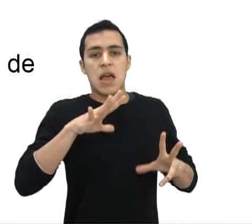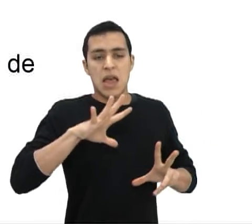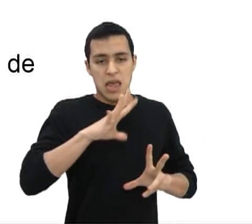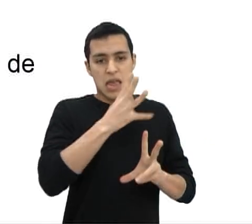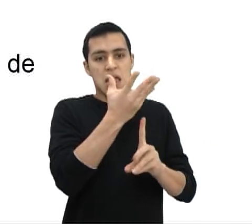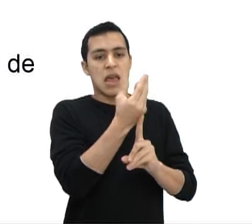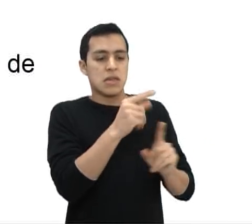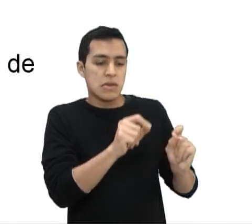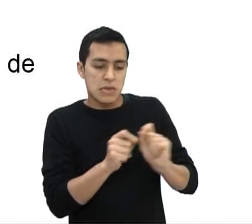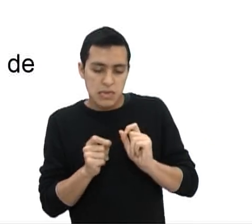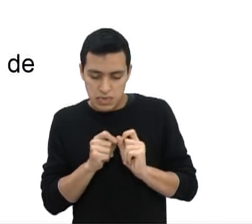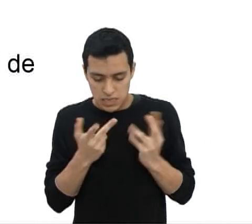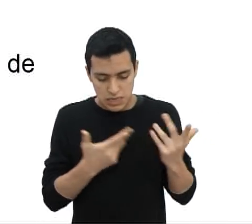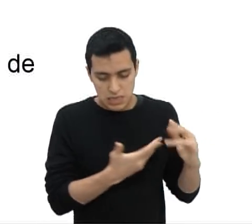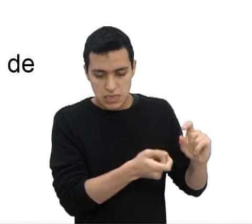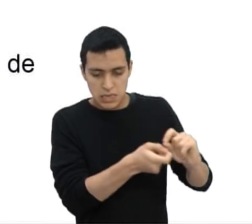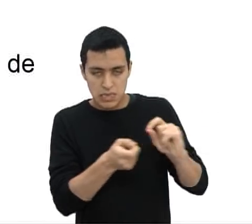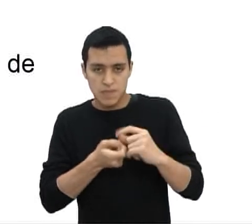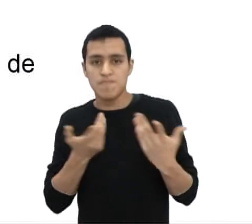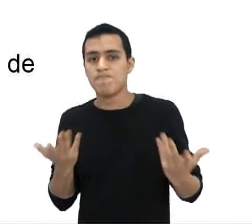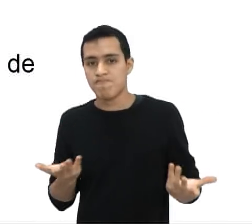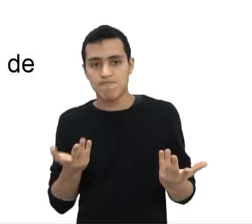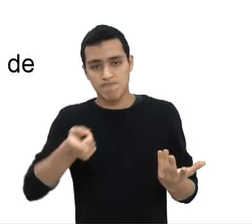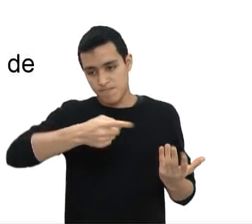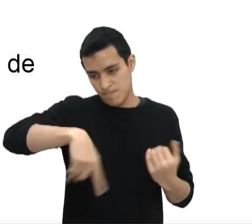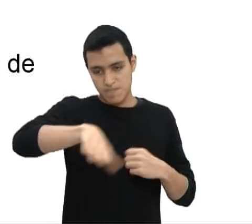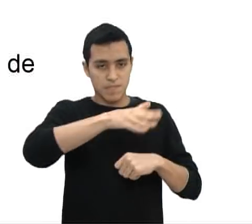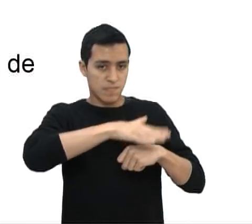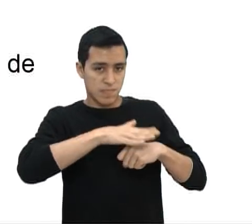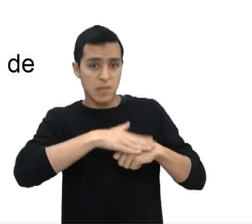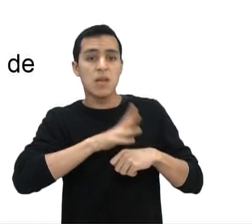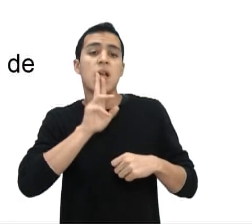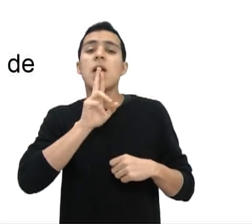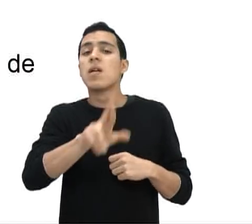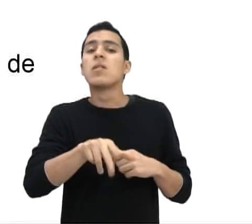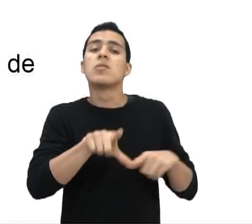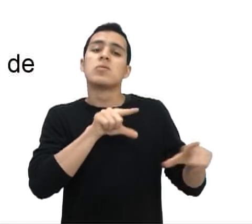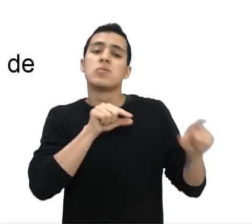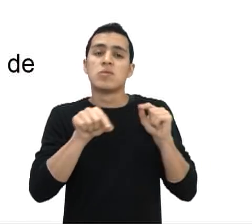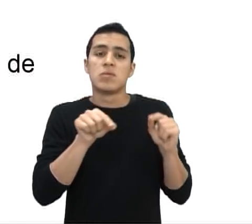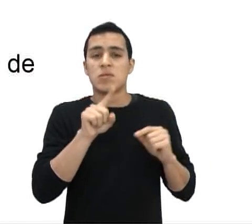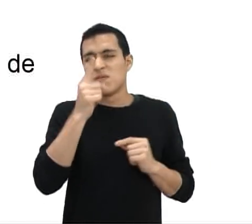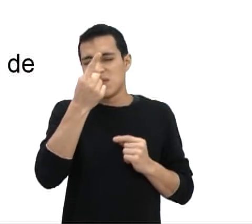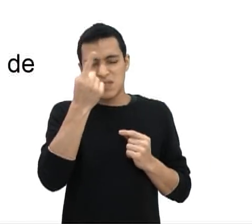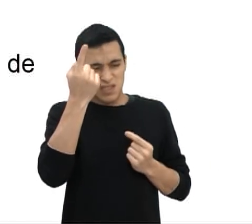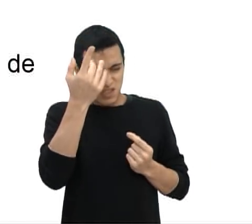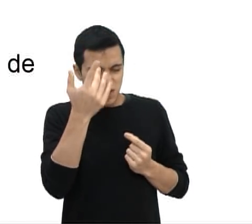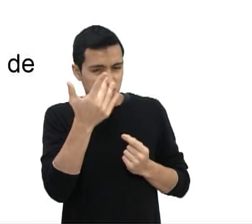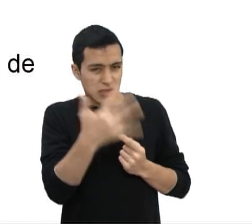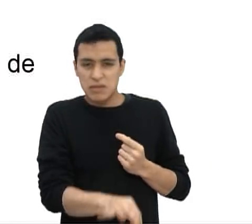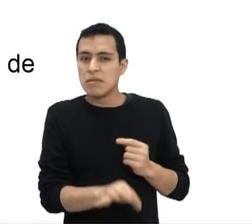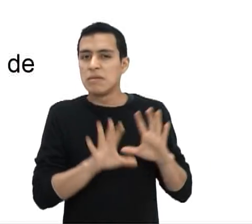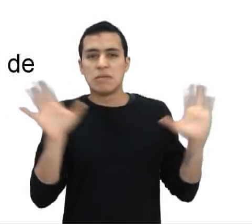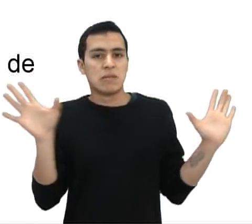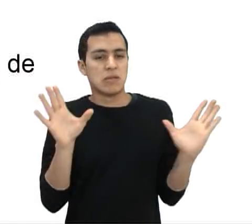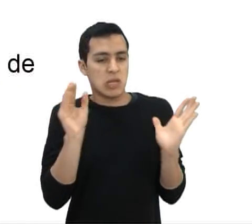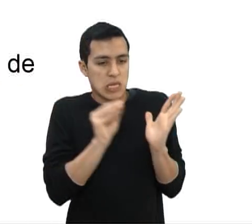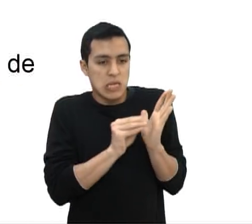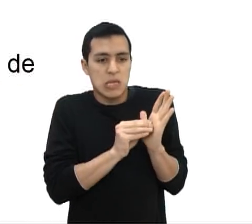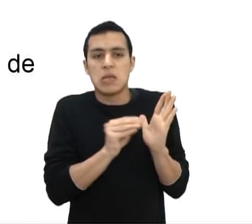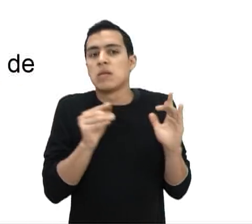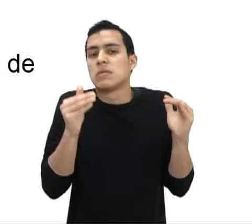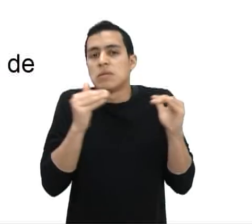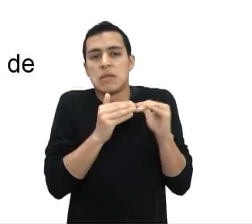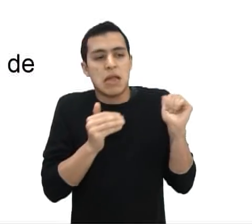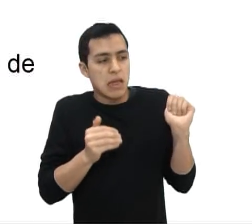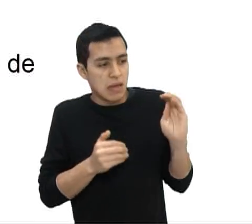obras artesanais, né, de arte artesanais. Então, vocês, na hora de fazer a resposta, escolham uma das alternativas apenas e coloquem o que seria o correspondente